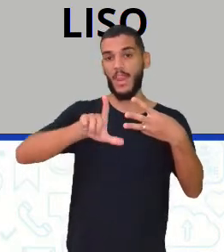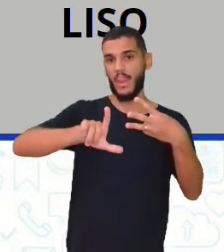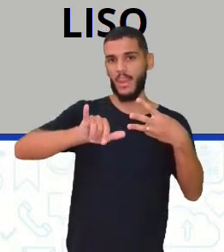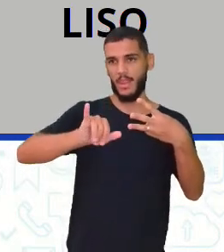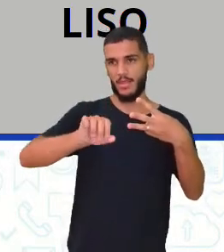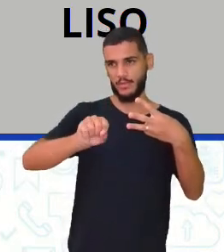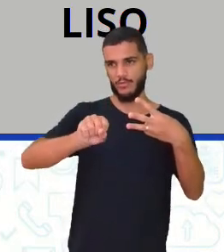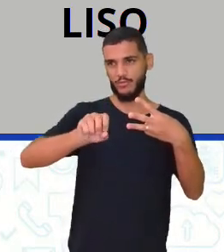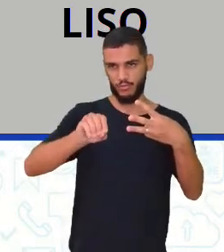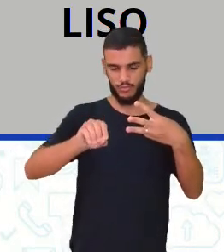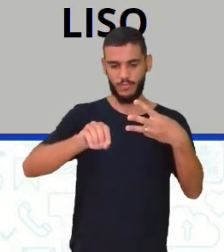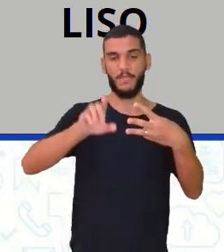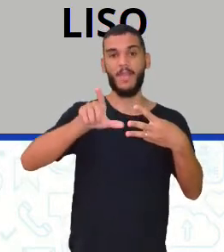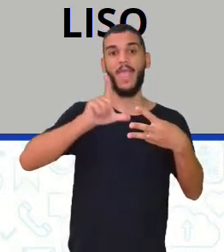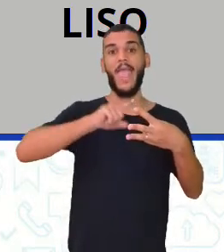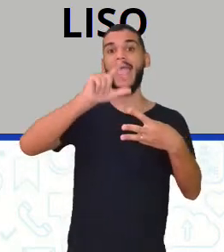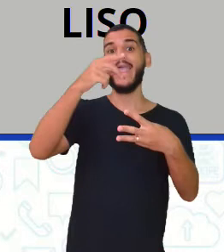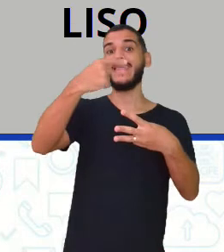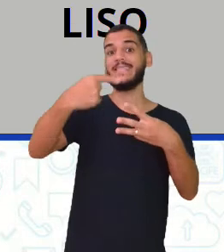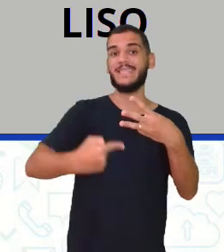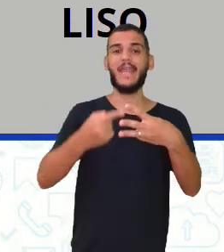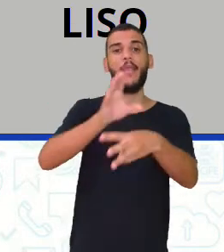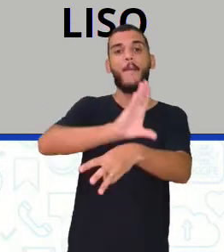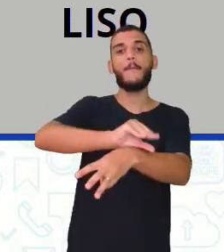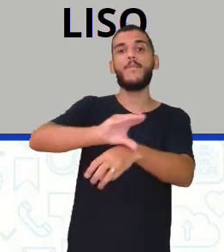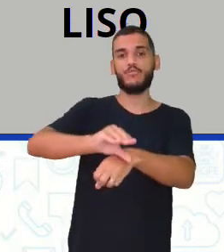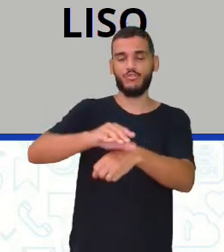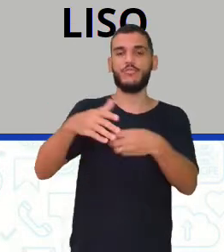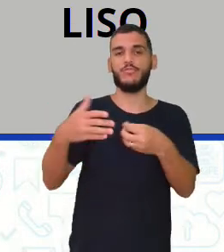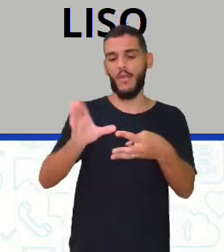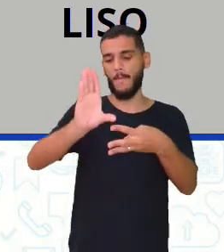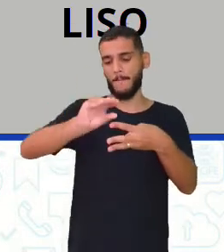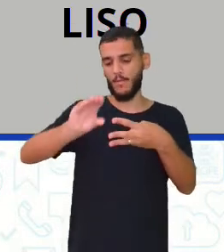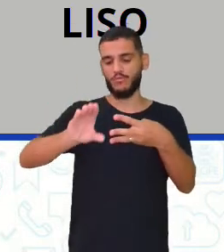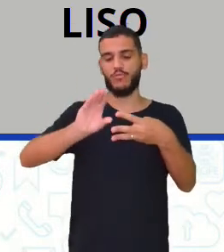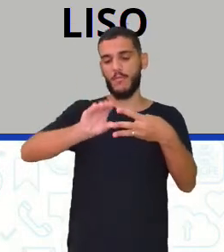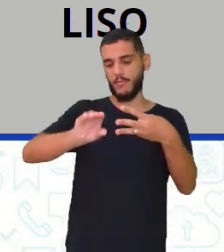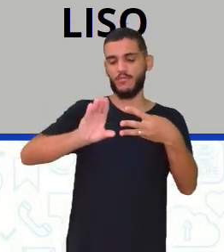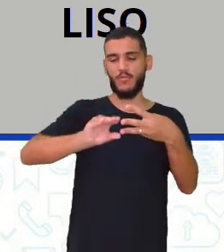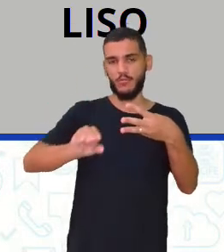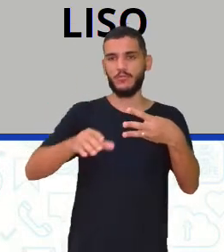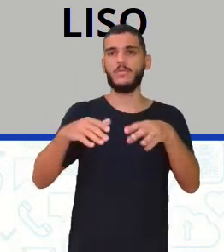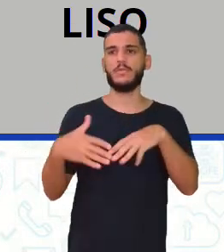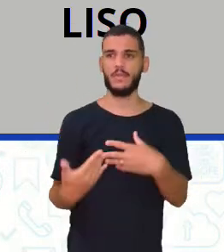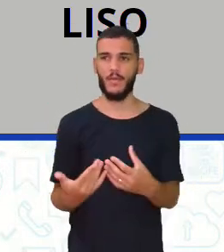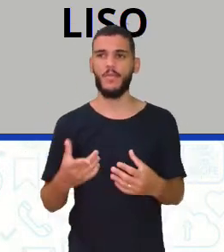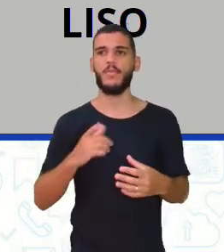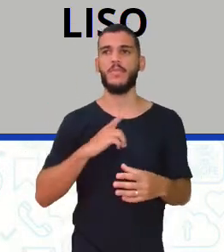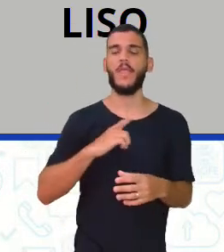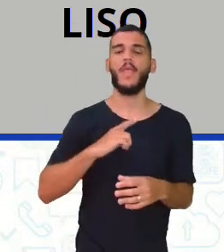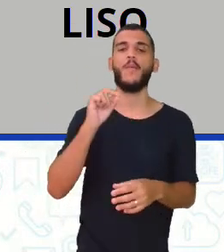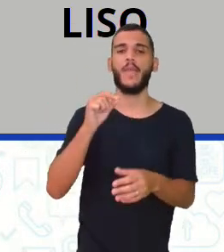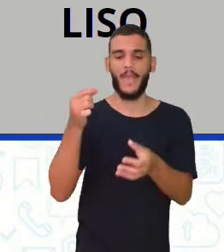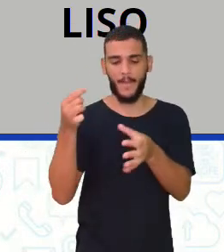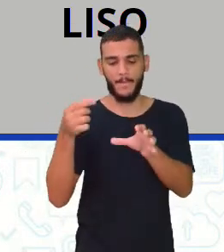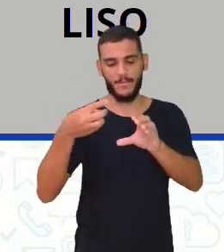nas formas e nesses pontinhos que representam os núcleos. Então, de acordo com o núcleo também,